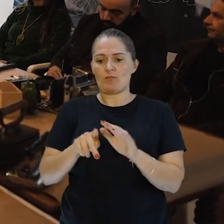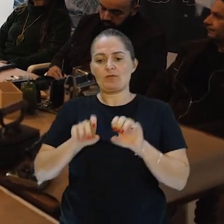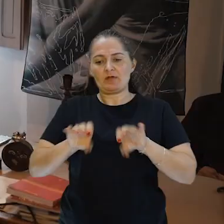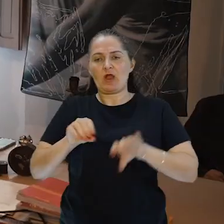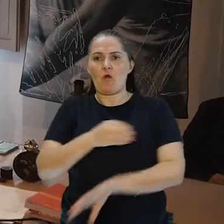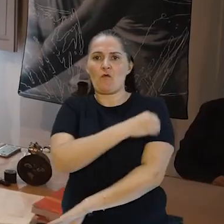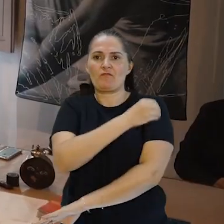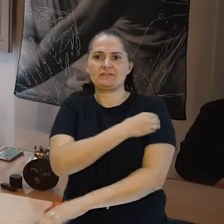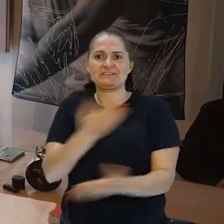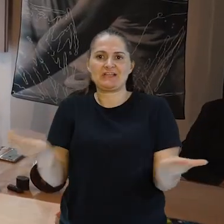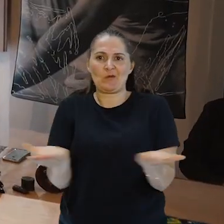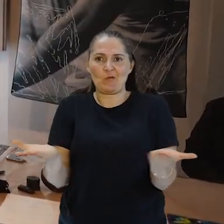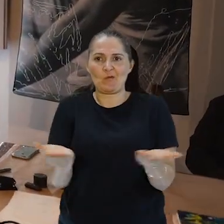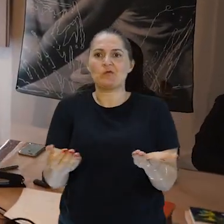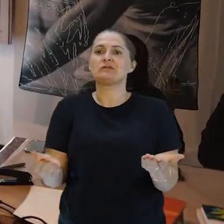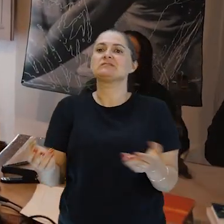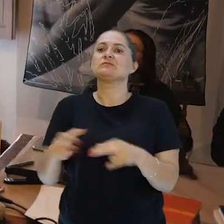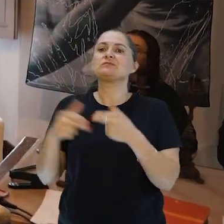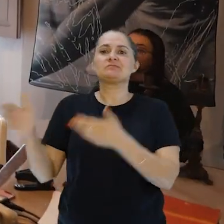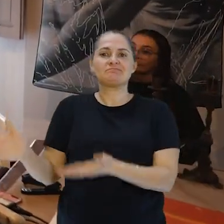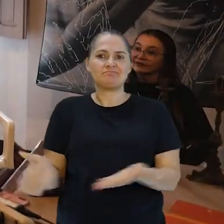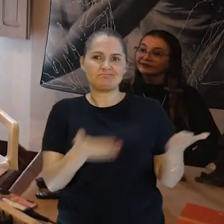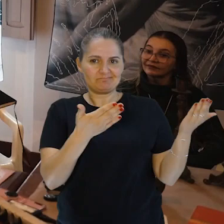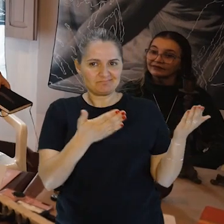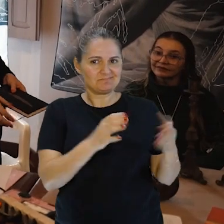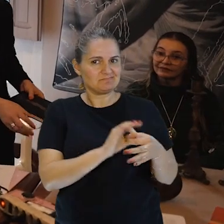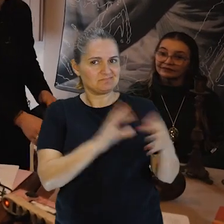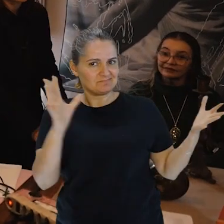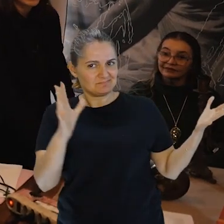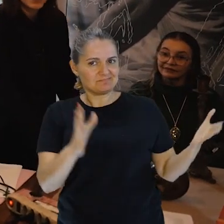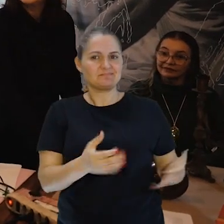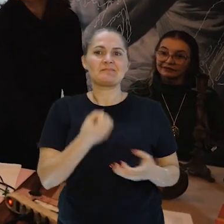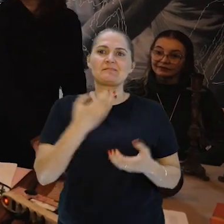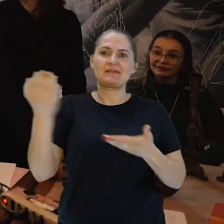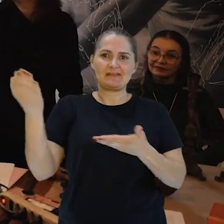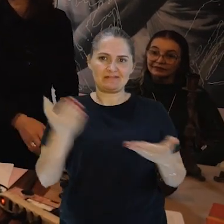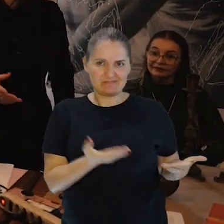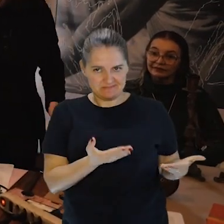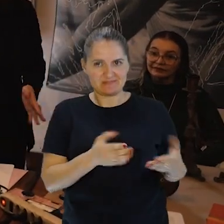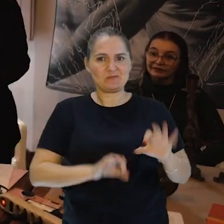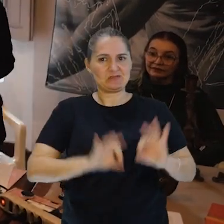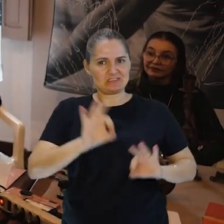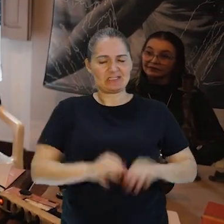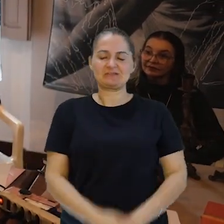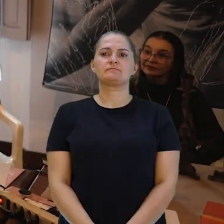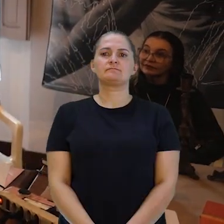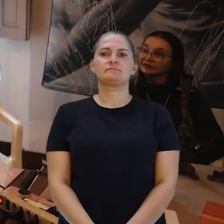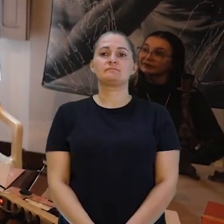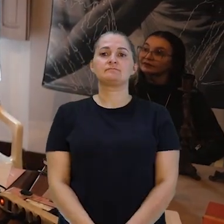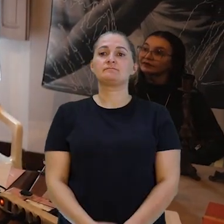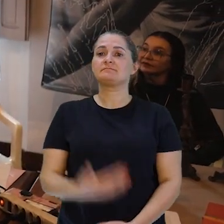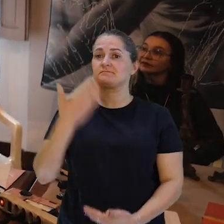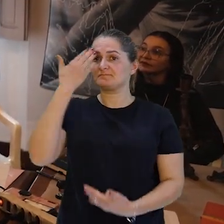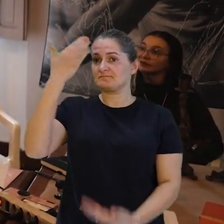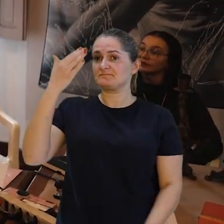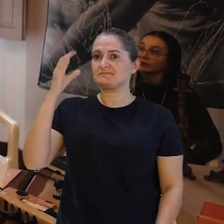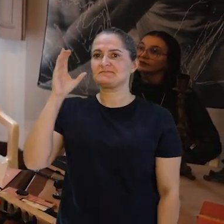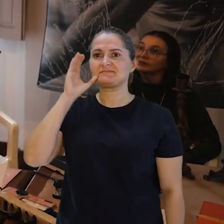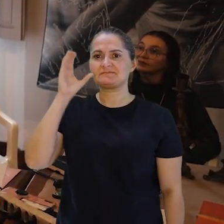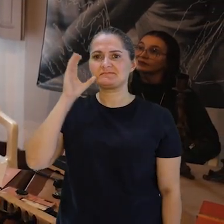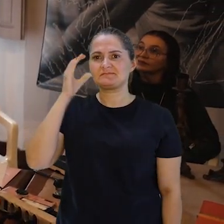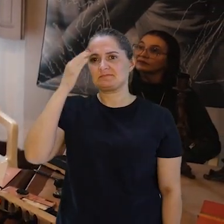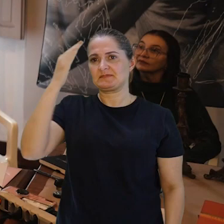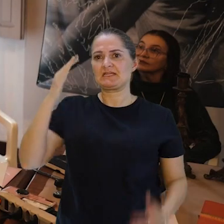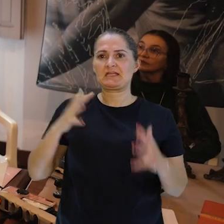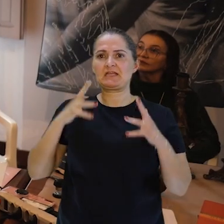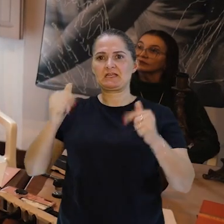dia de hoje. Então, vou já te passando a palavra, fica bem à vontade e seja bem-vindo ao nosso projeto. Obrigado, Cris.